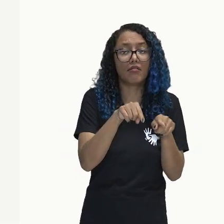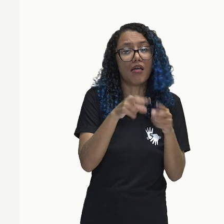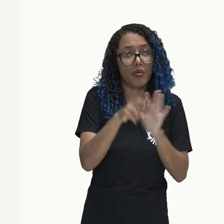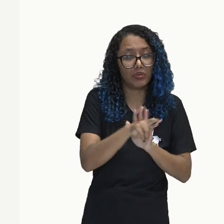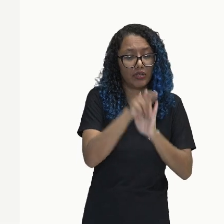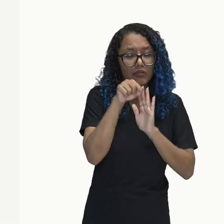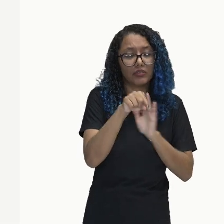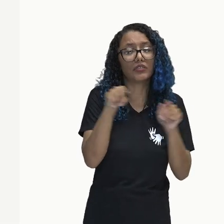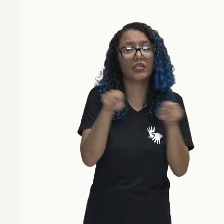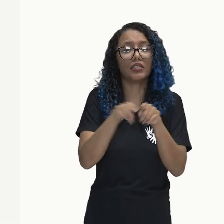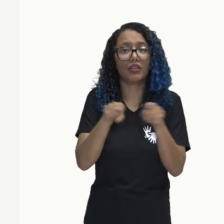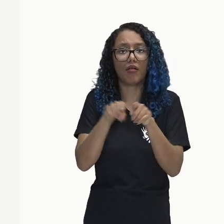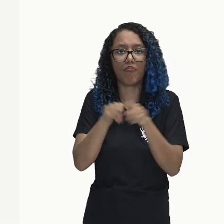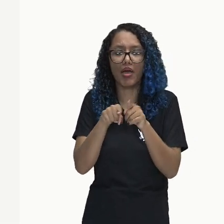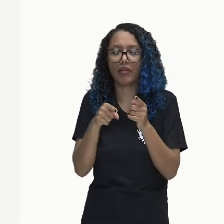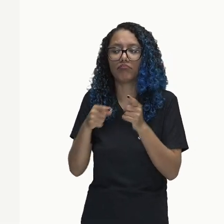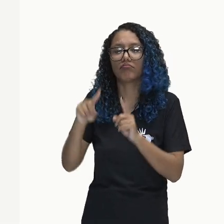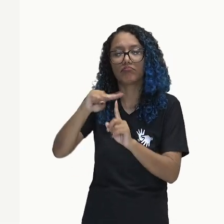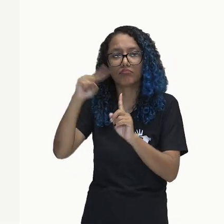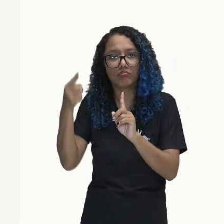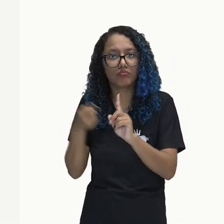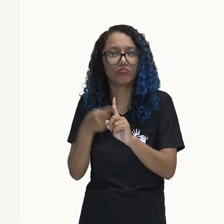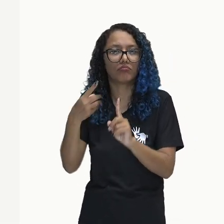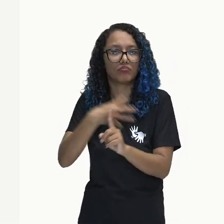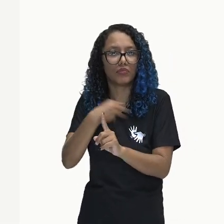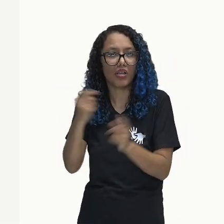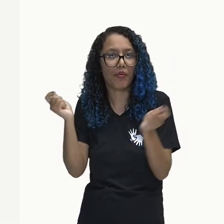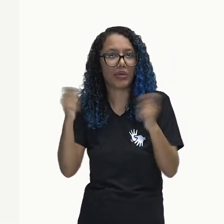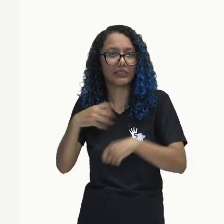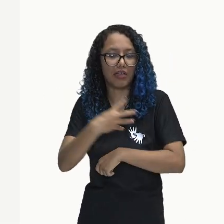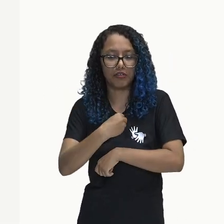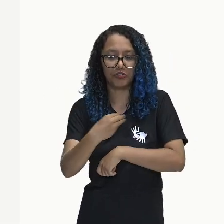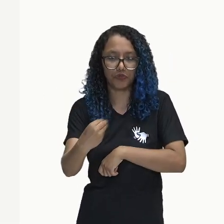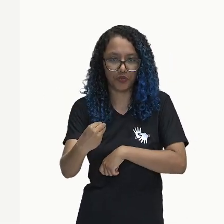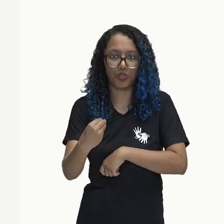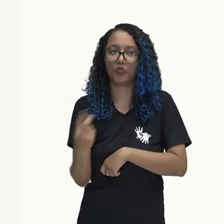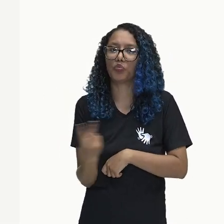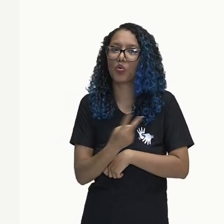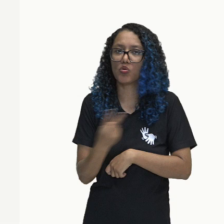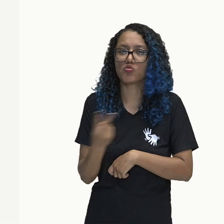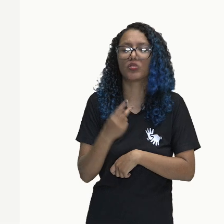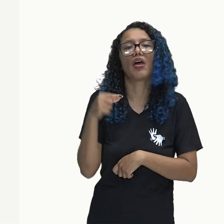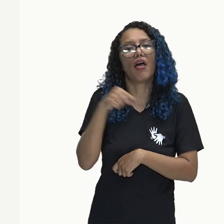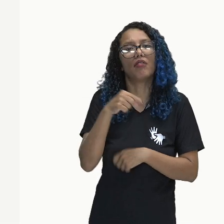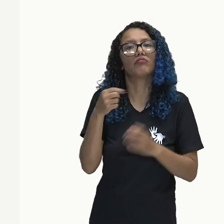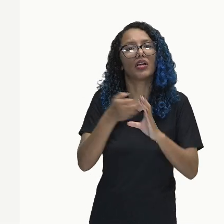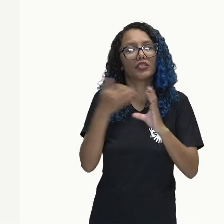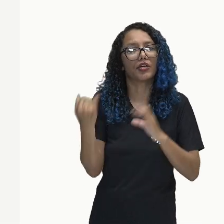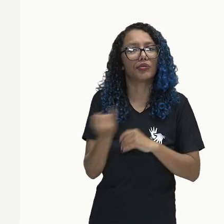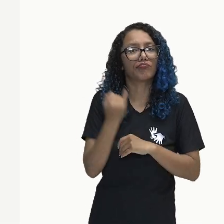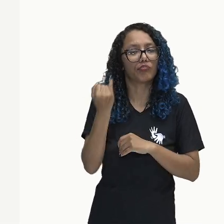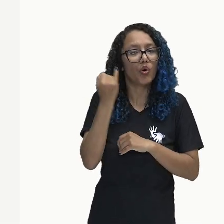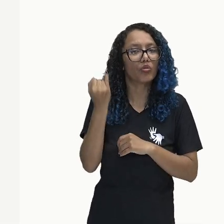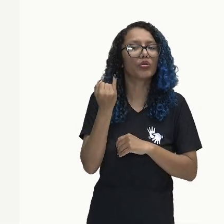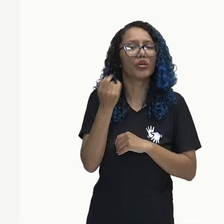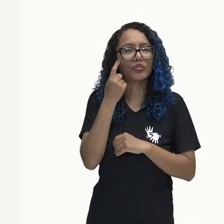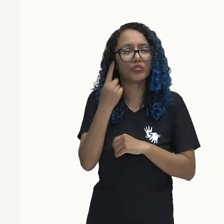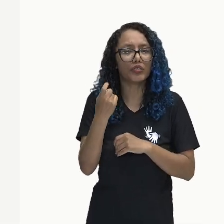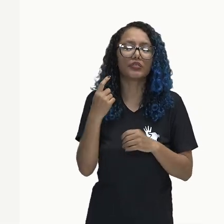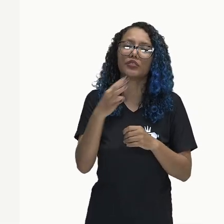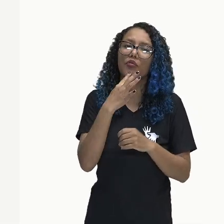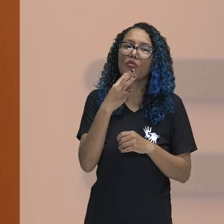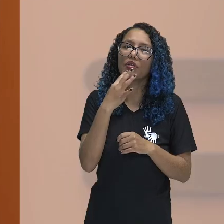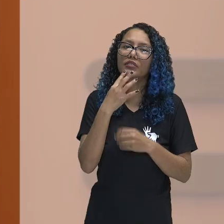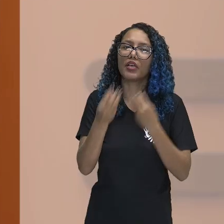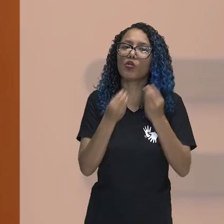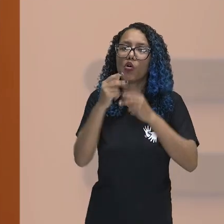mãe cretense é um dos pontos interessantes para a gente conhecer ainda mais essa